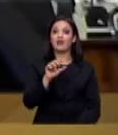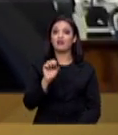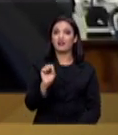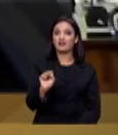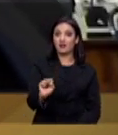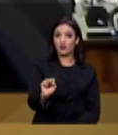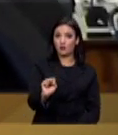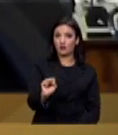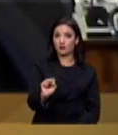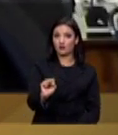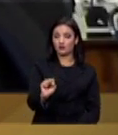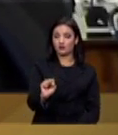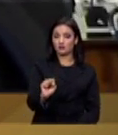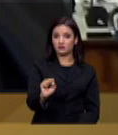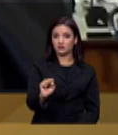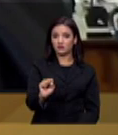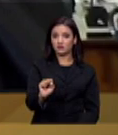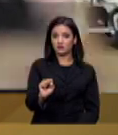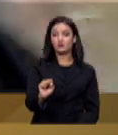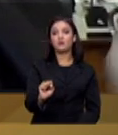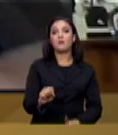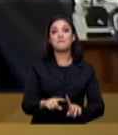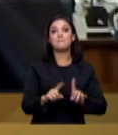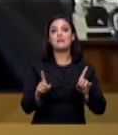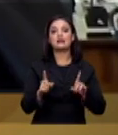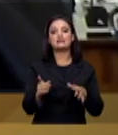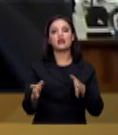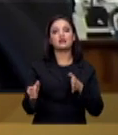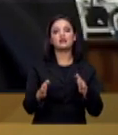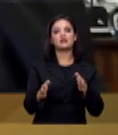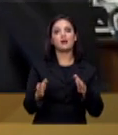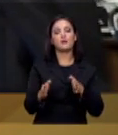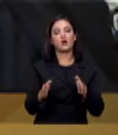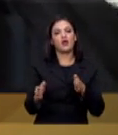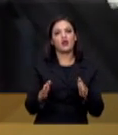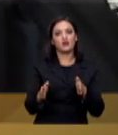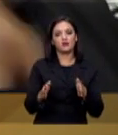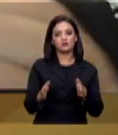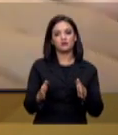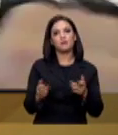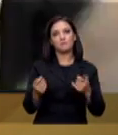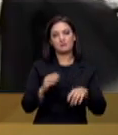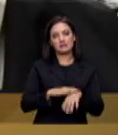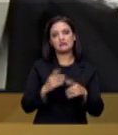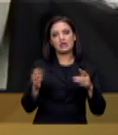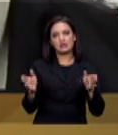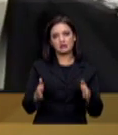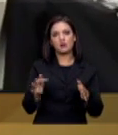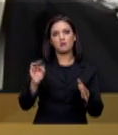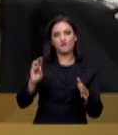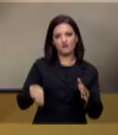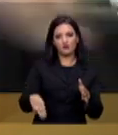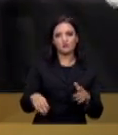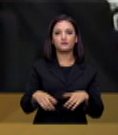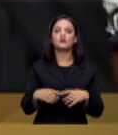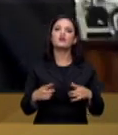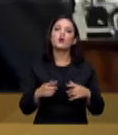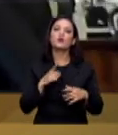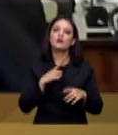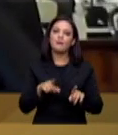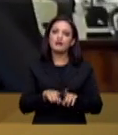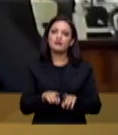578 em caráter temporário. E se dizia que as contratações previstas no artigo 1º respeitariam o prazo